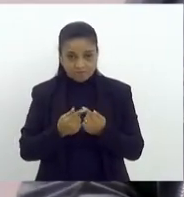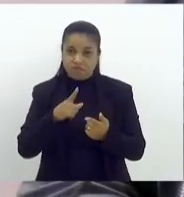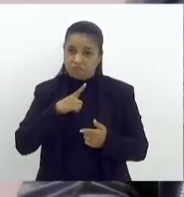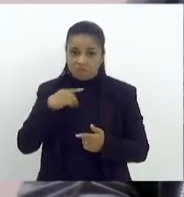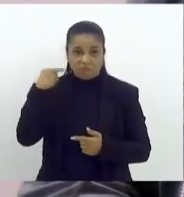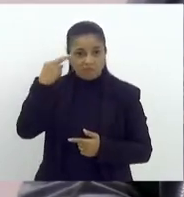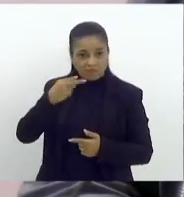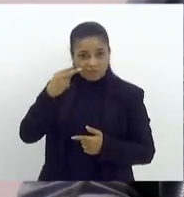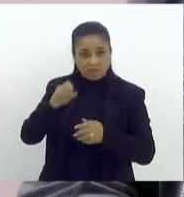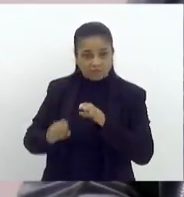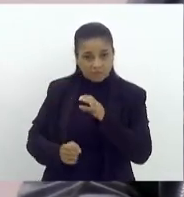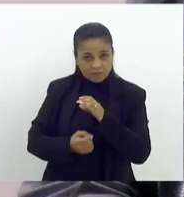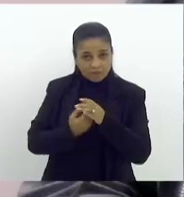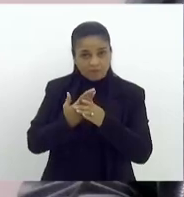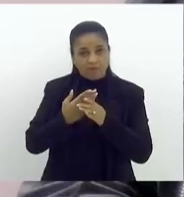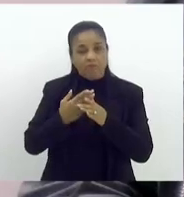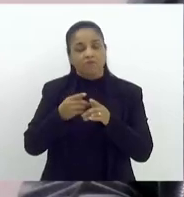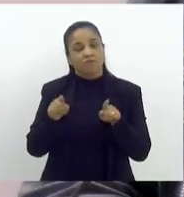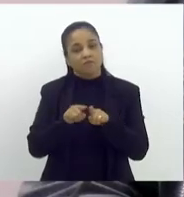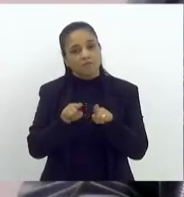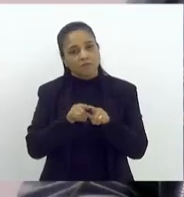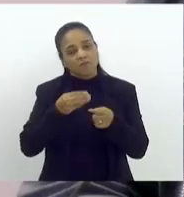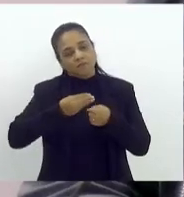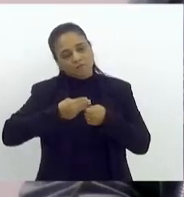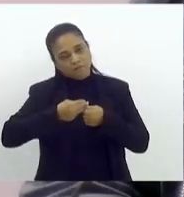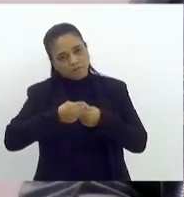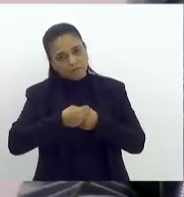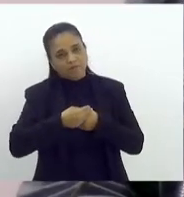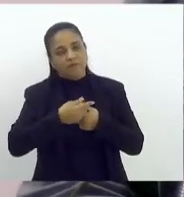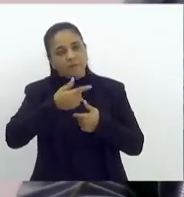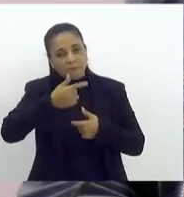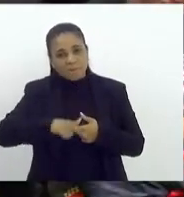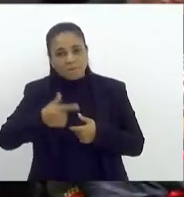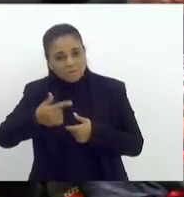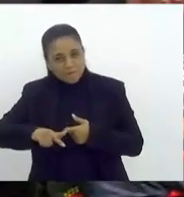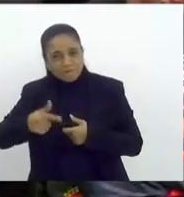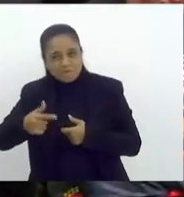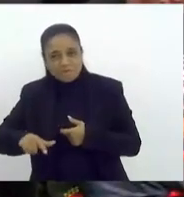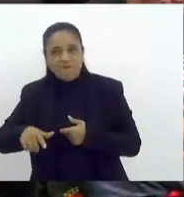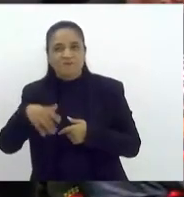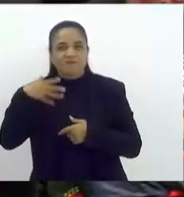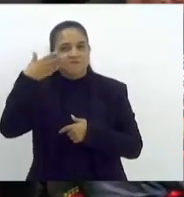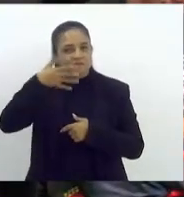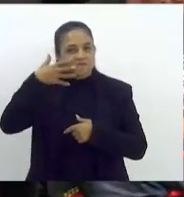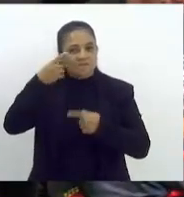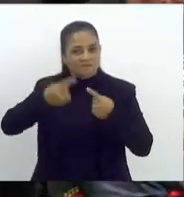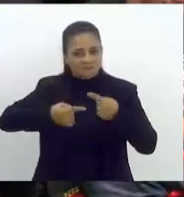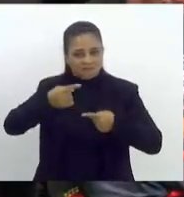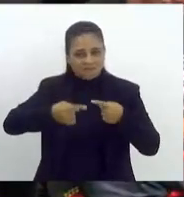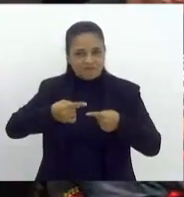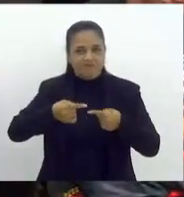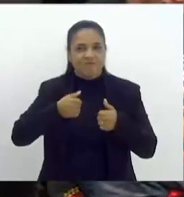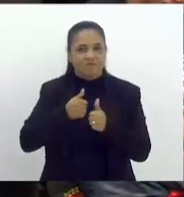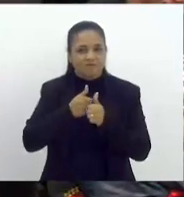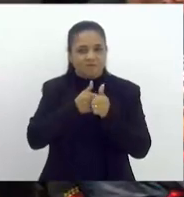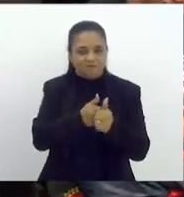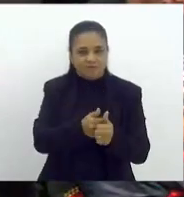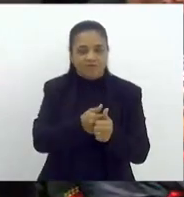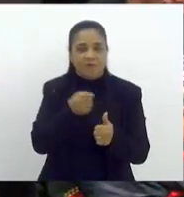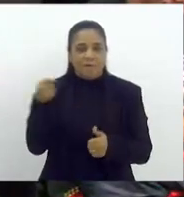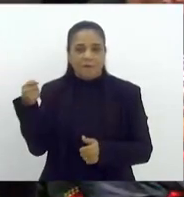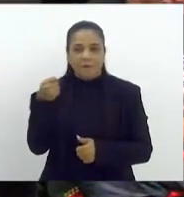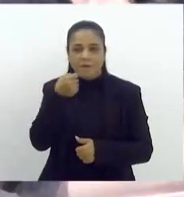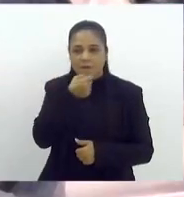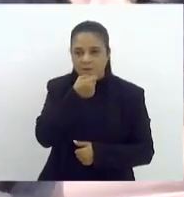vereadores que fundaram a frente em seus municípios Então vai ter muita coisa aí vamos acompanhando aqui eu vou passar fala agora